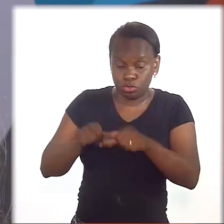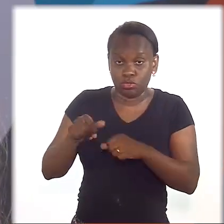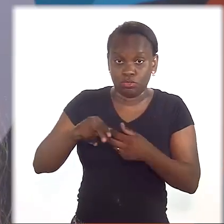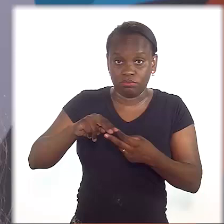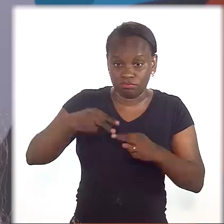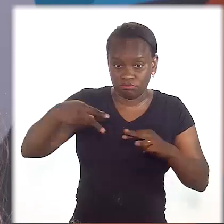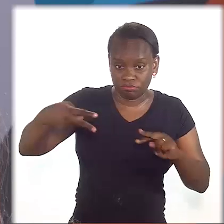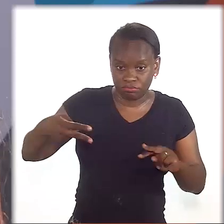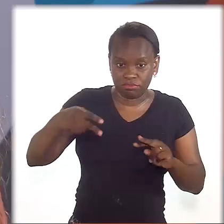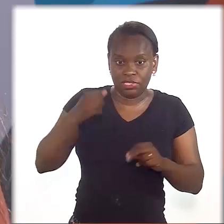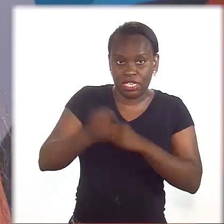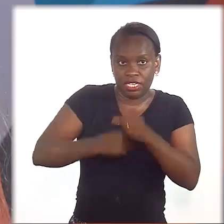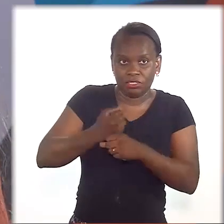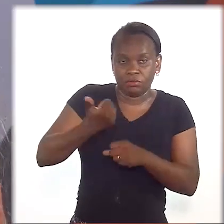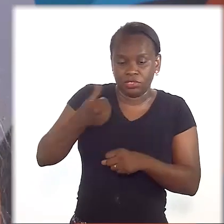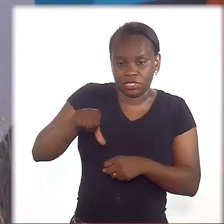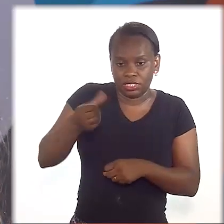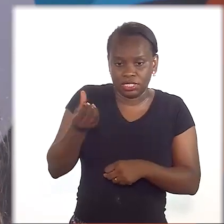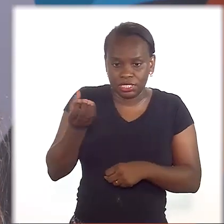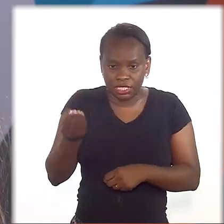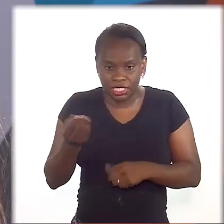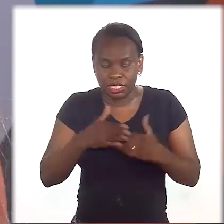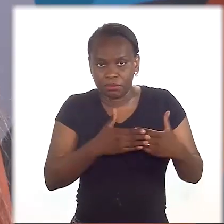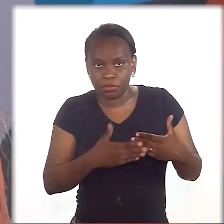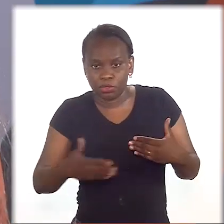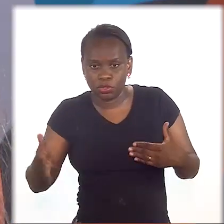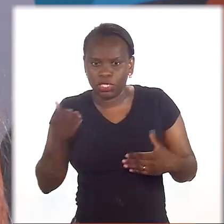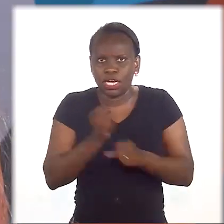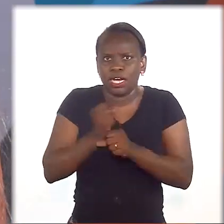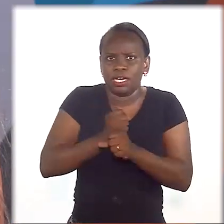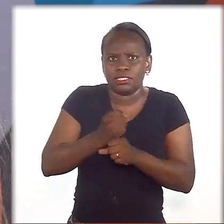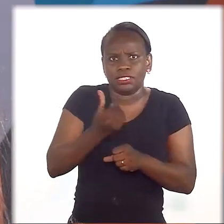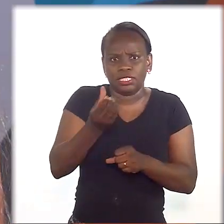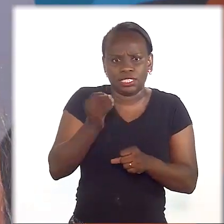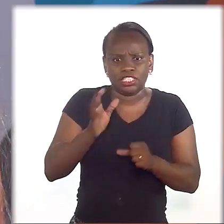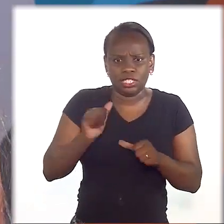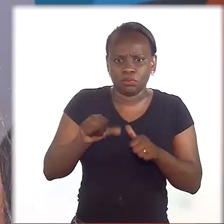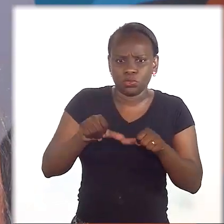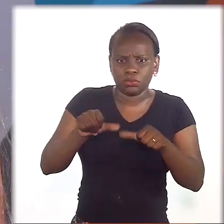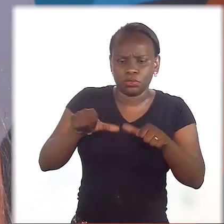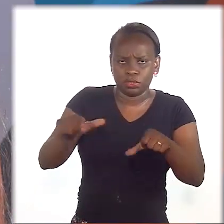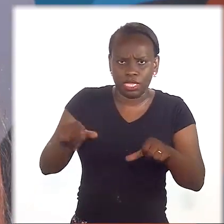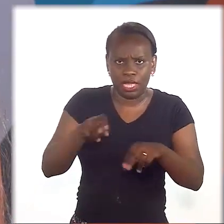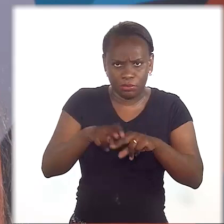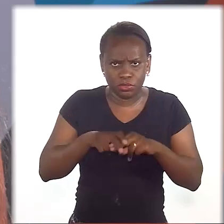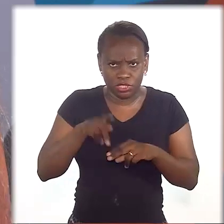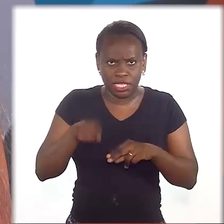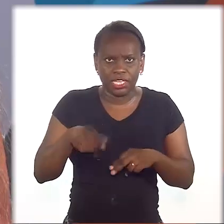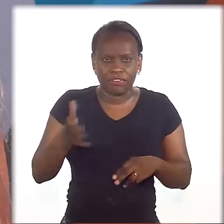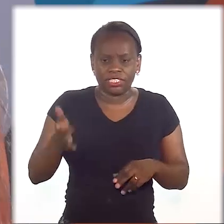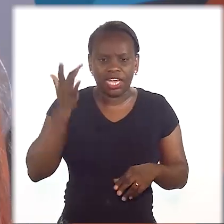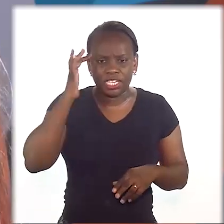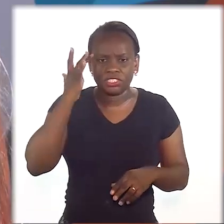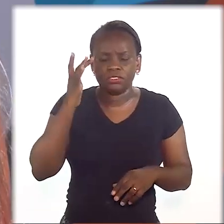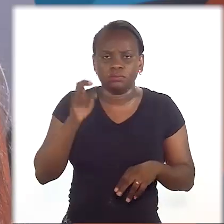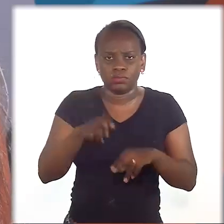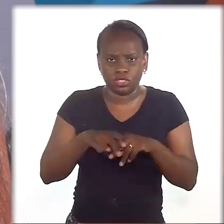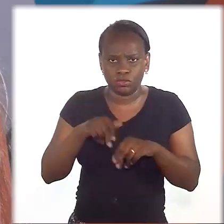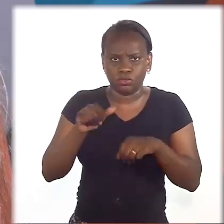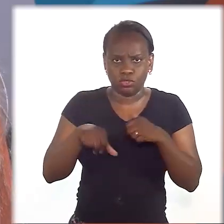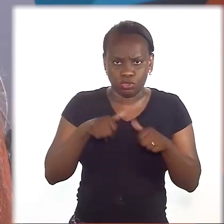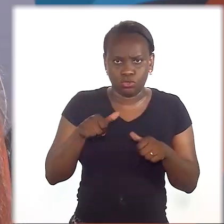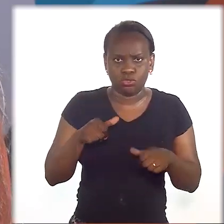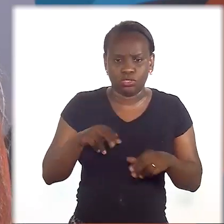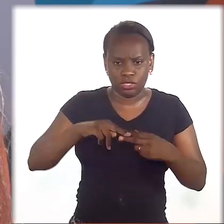modificação genética que houve dos anos 60 para cá, quer dizer, há mais de 60 anos isso vem acontecendo? É isso? Você atribuiria a